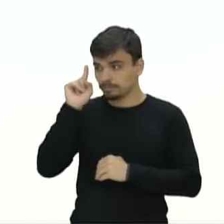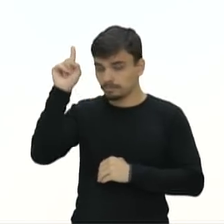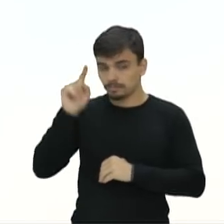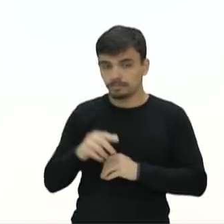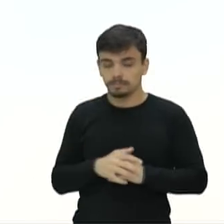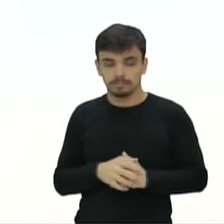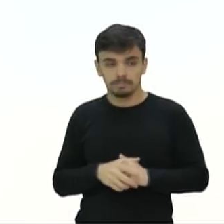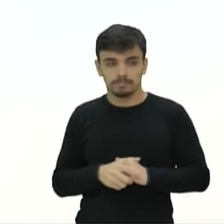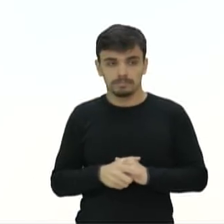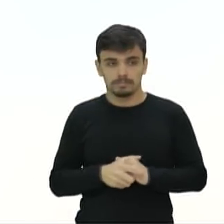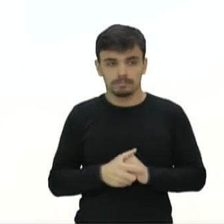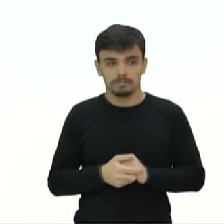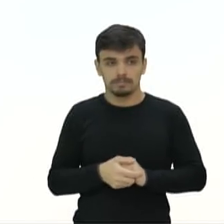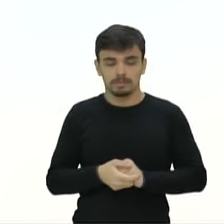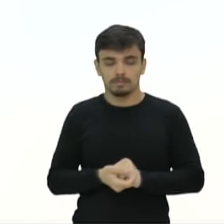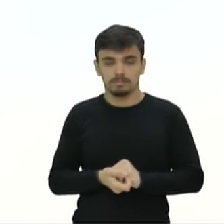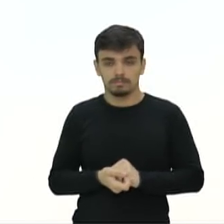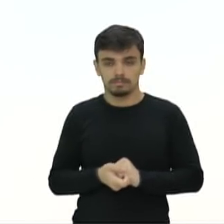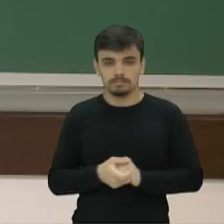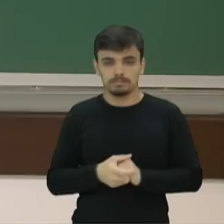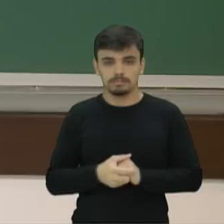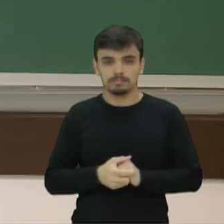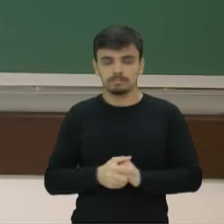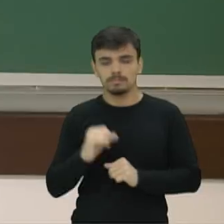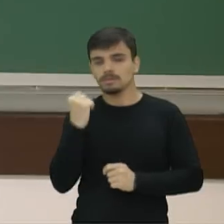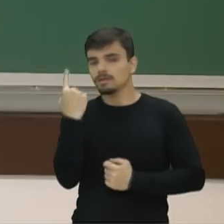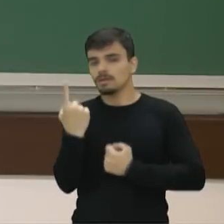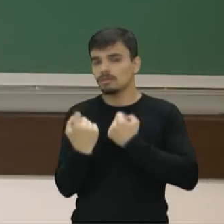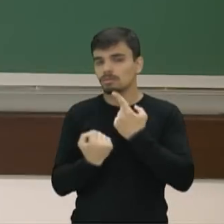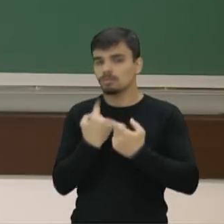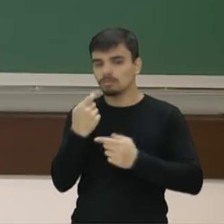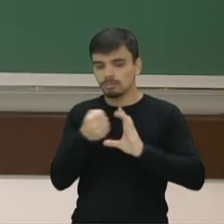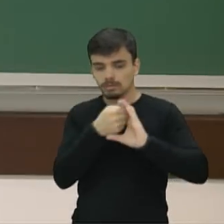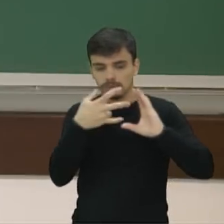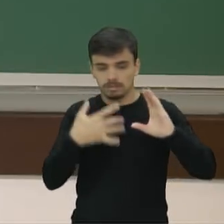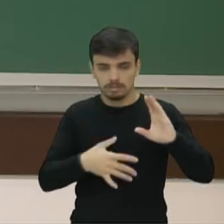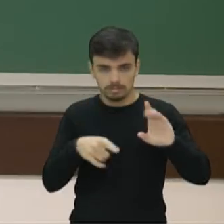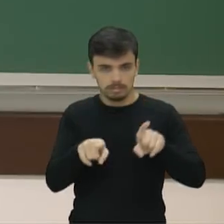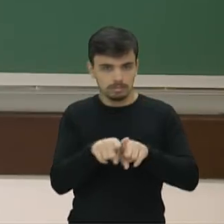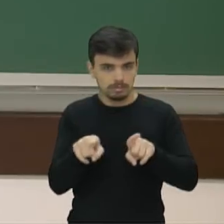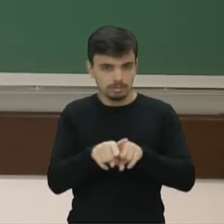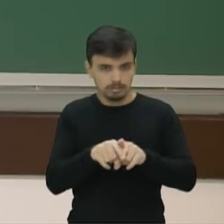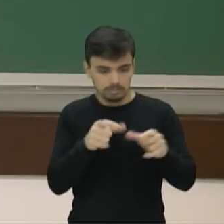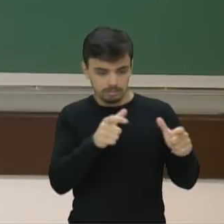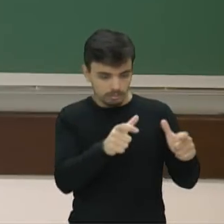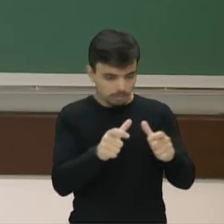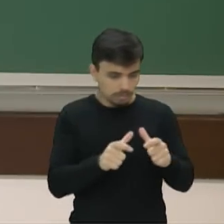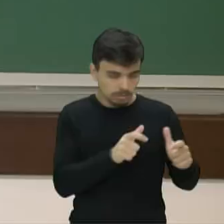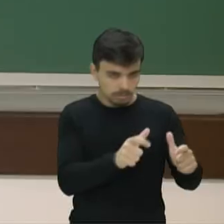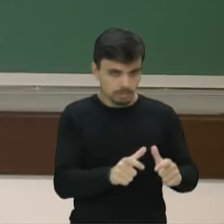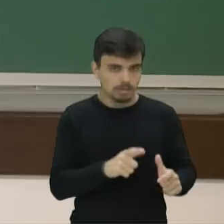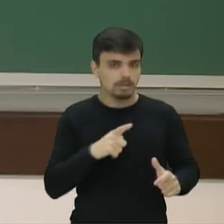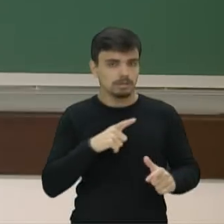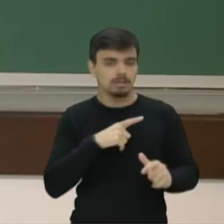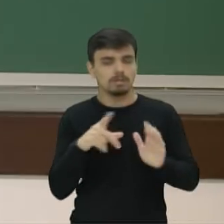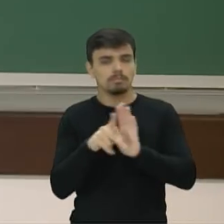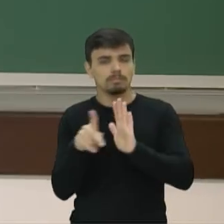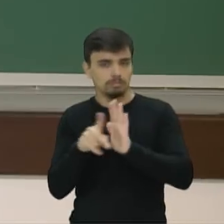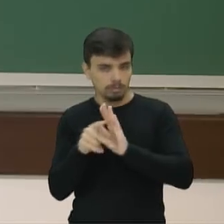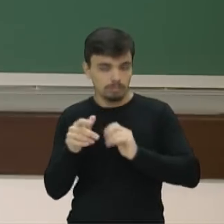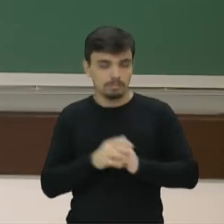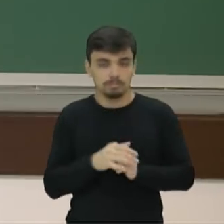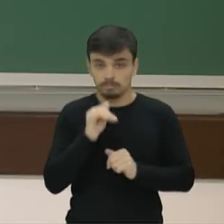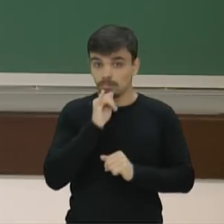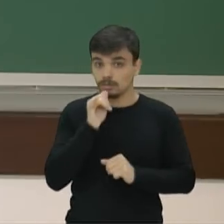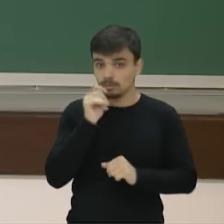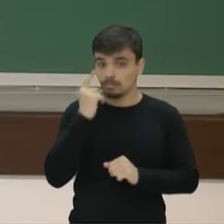e refúgio de vida silvestre. São algumas categorias, cada categoria tendo algumas características próprias, como,